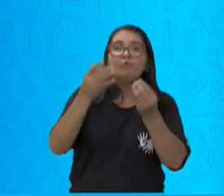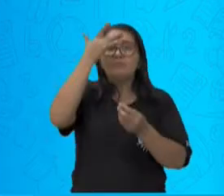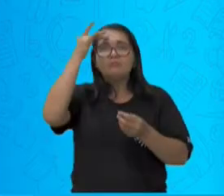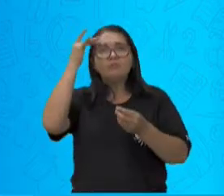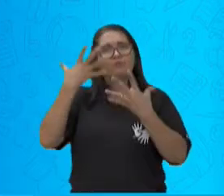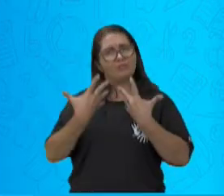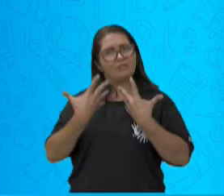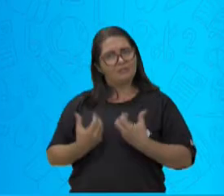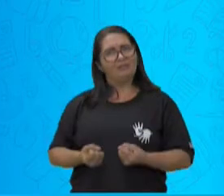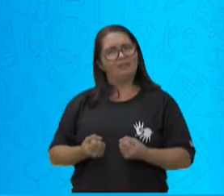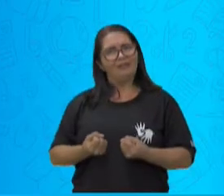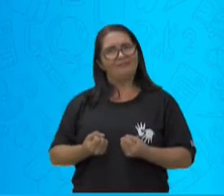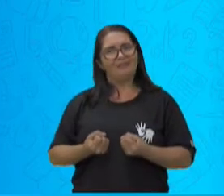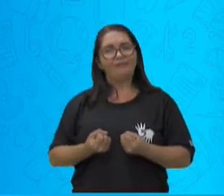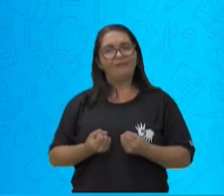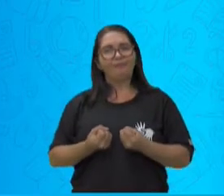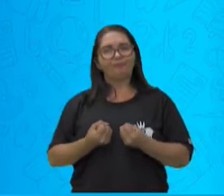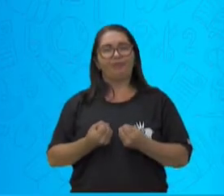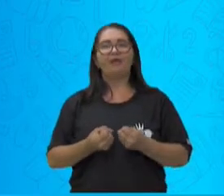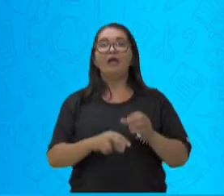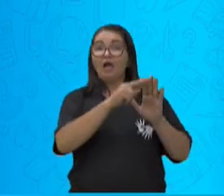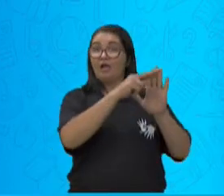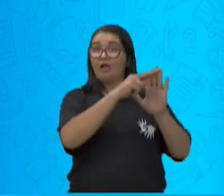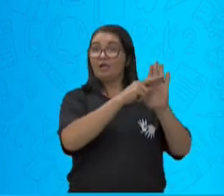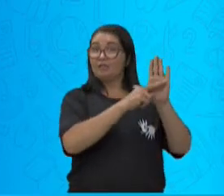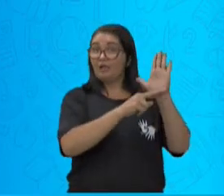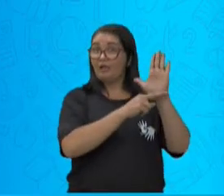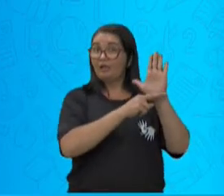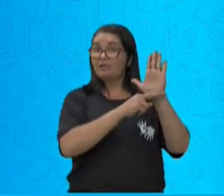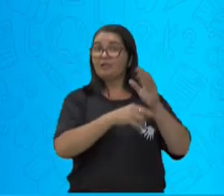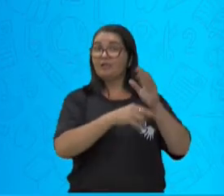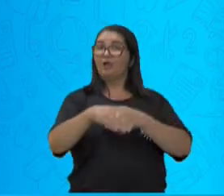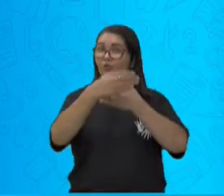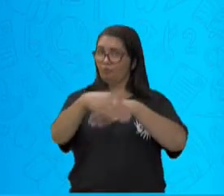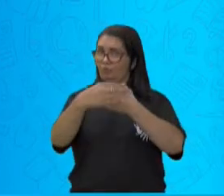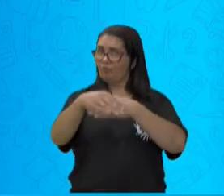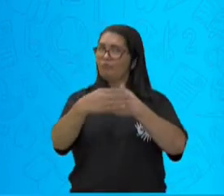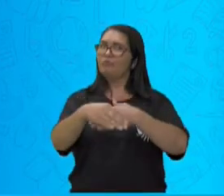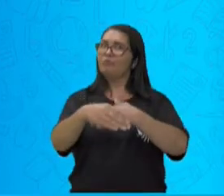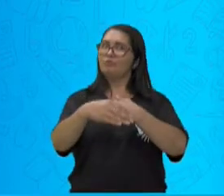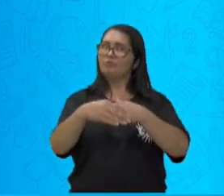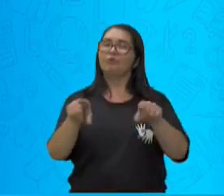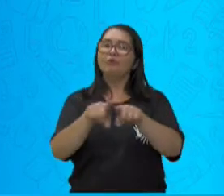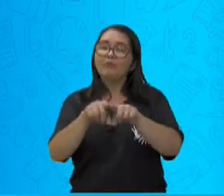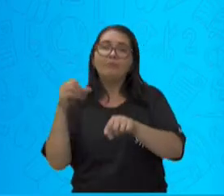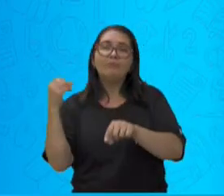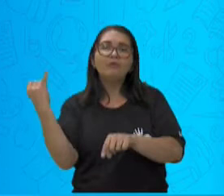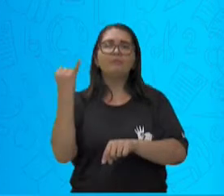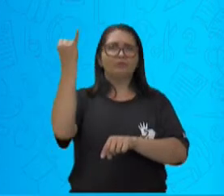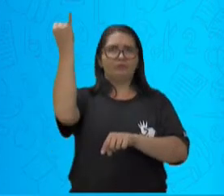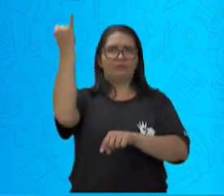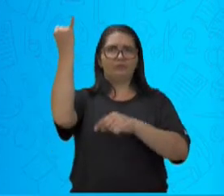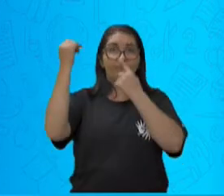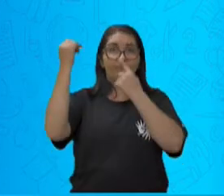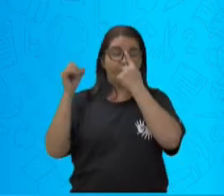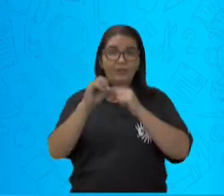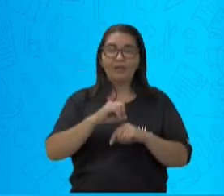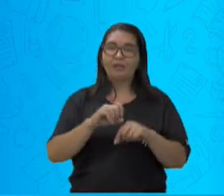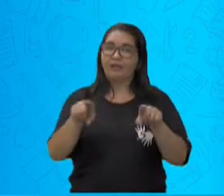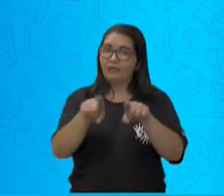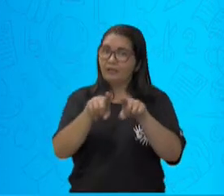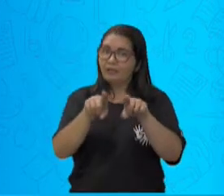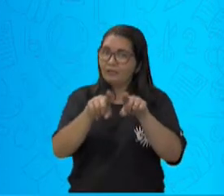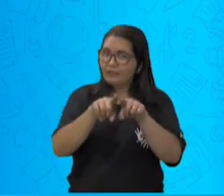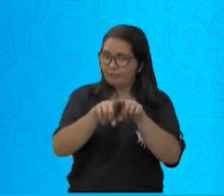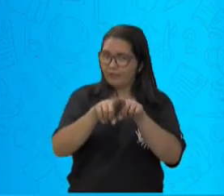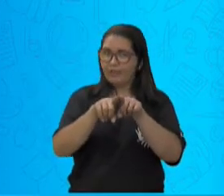disposições deste regulamento. Artigo 18. Os casos omissos serão